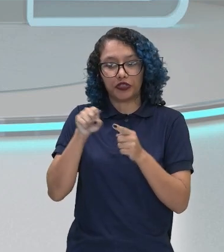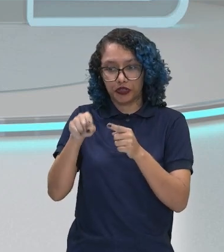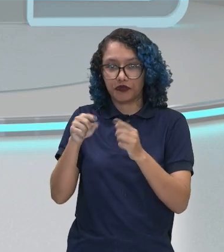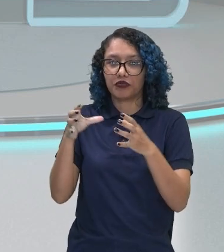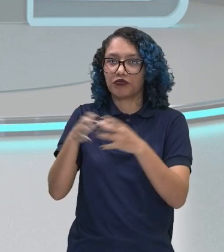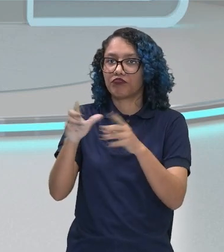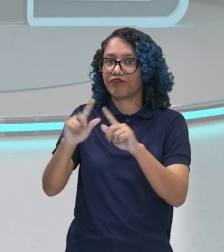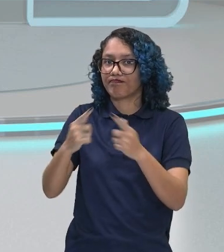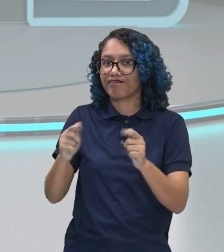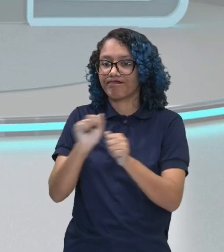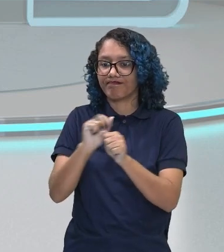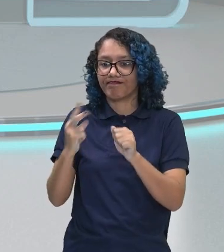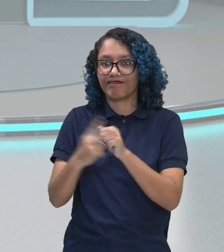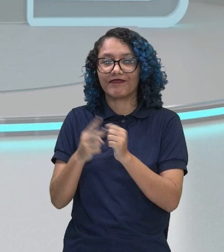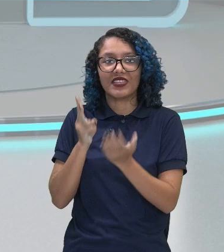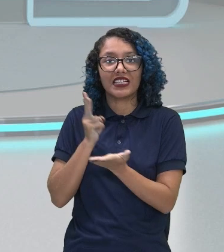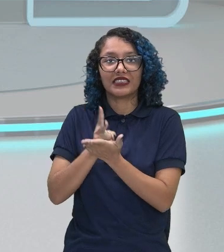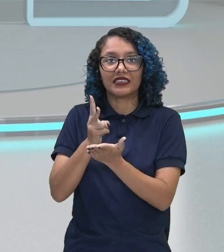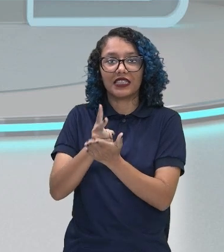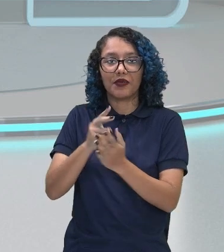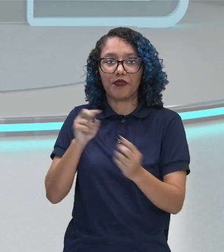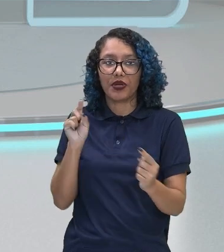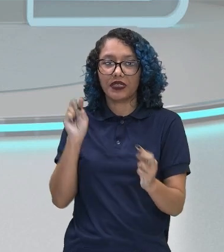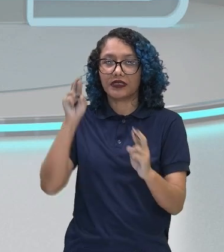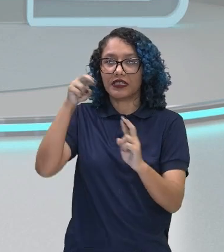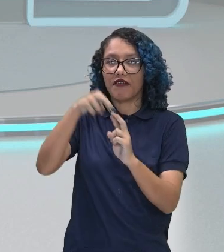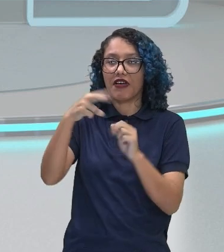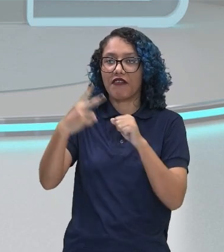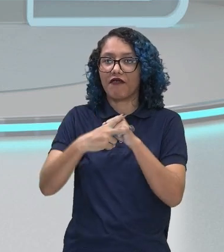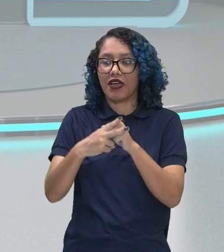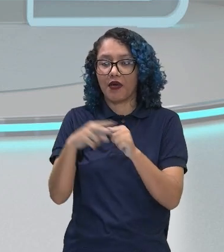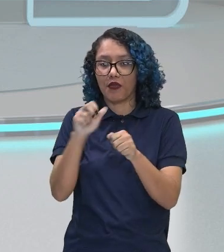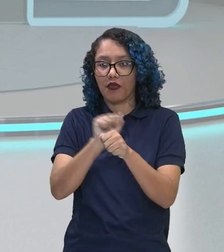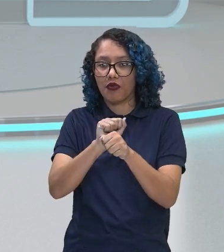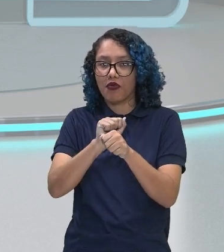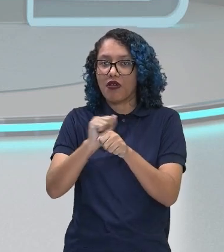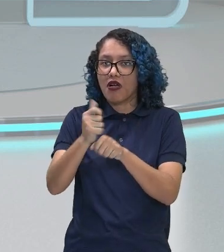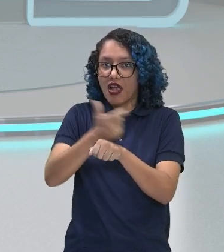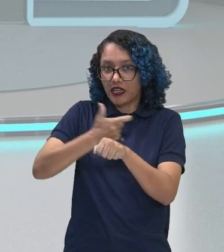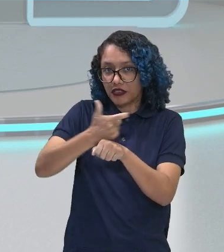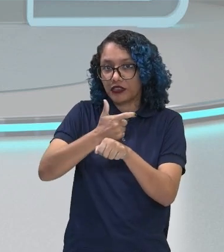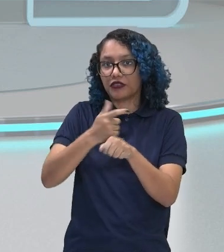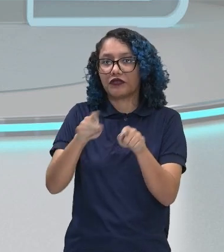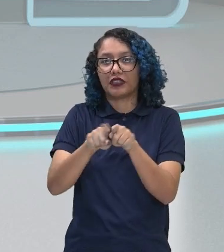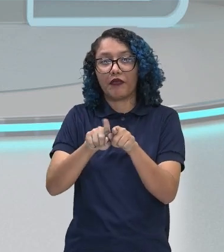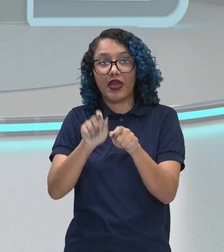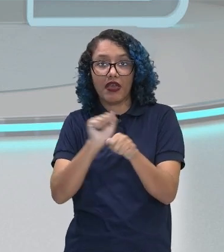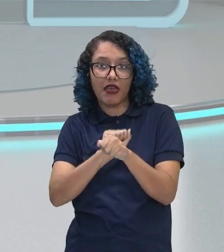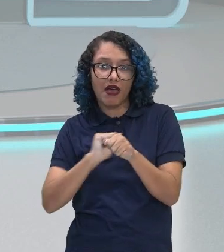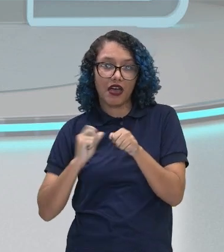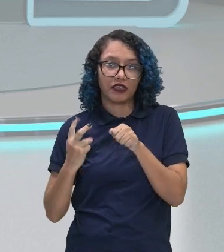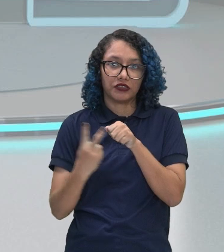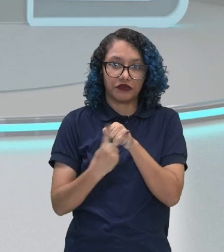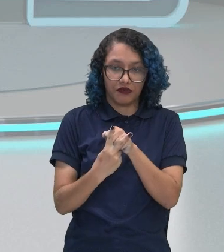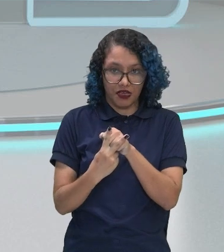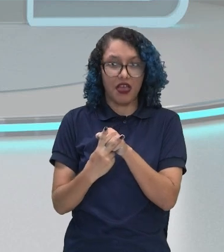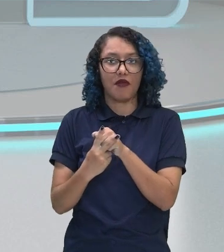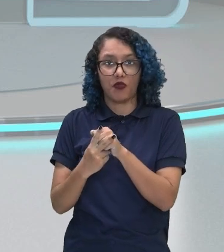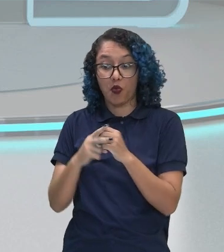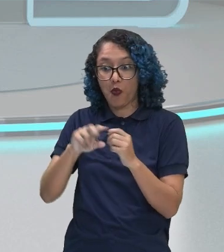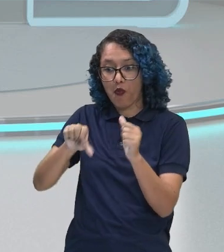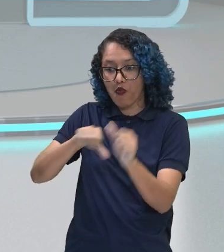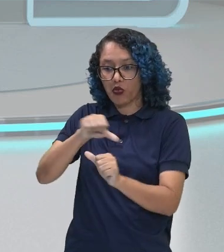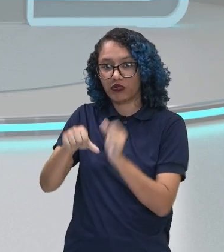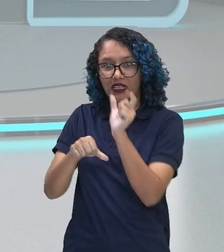essa. Ele sempre vai estar atrelado a um verbo, a um adjetivo e a um outro advérbio. Mas, por vezes,